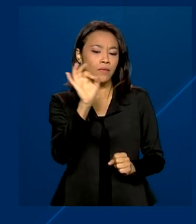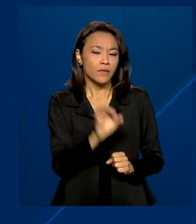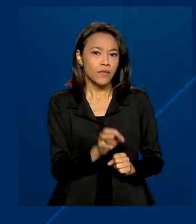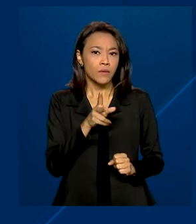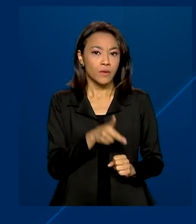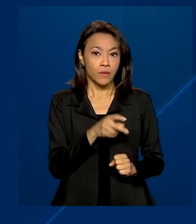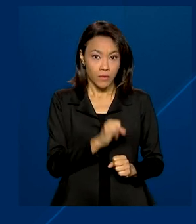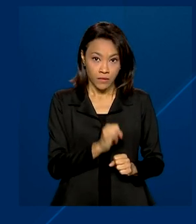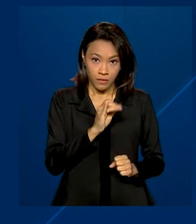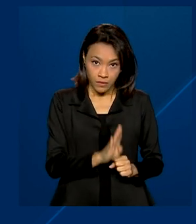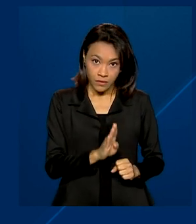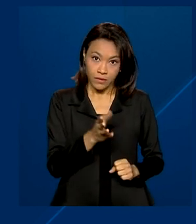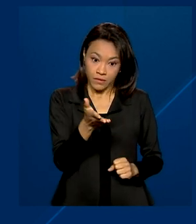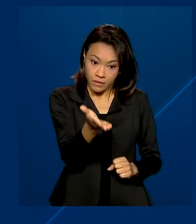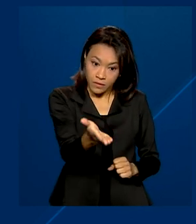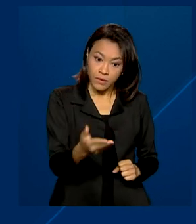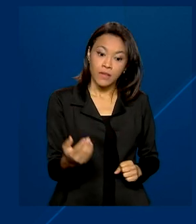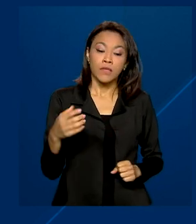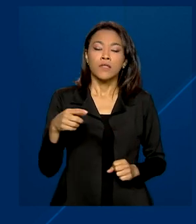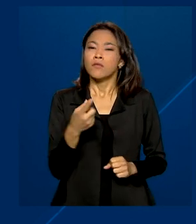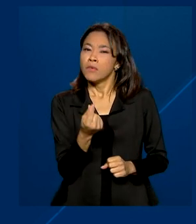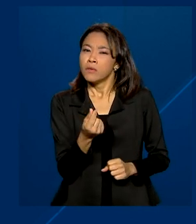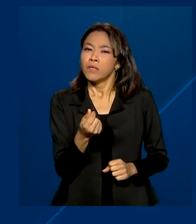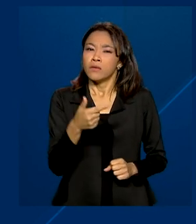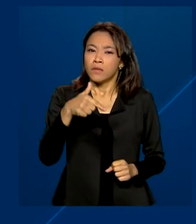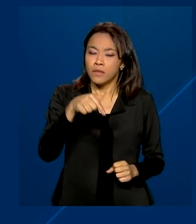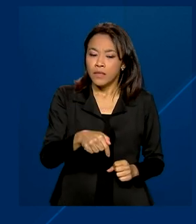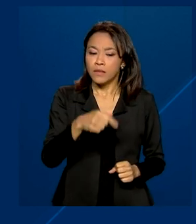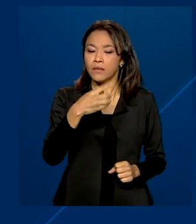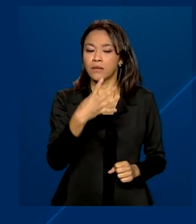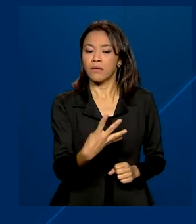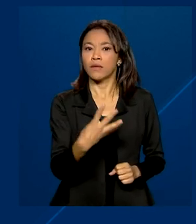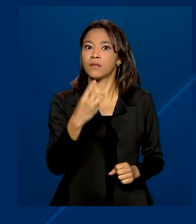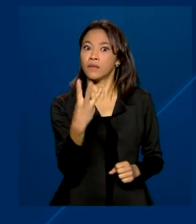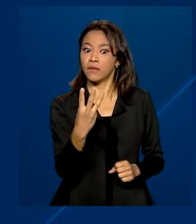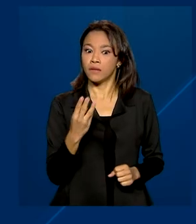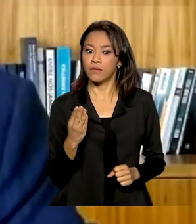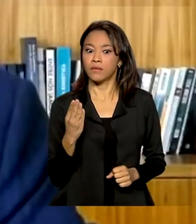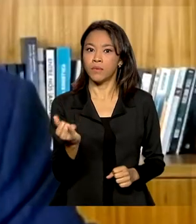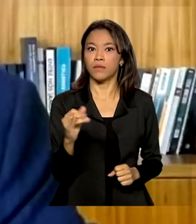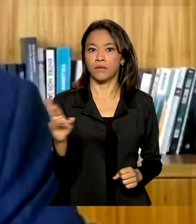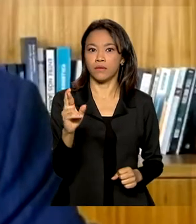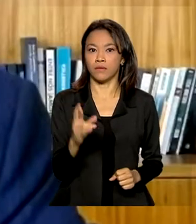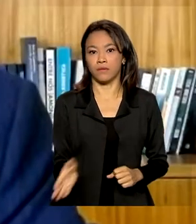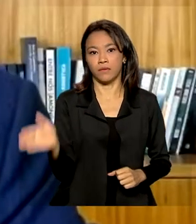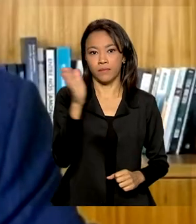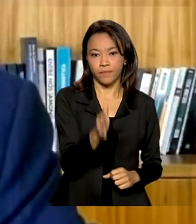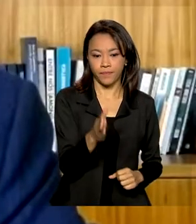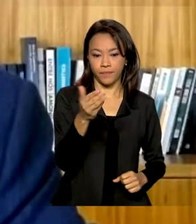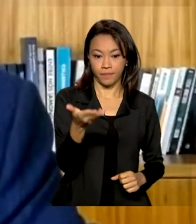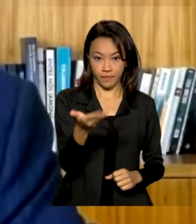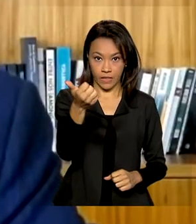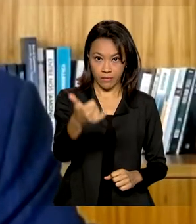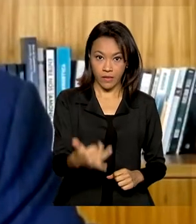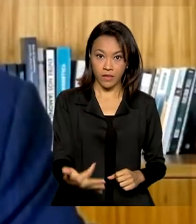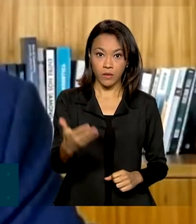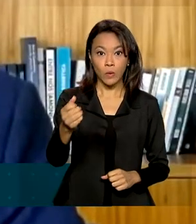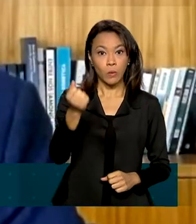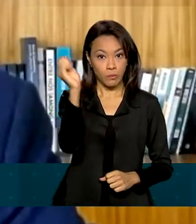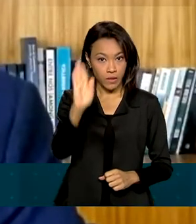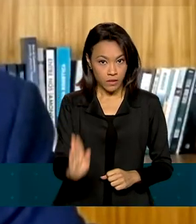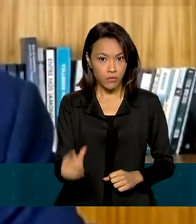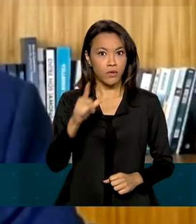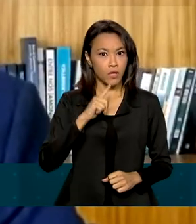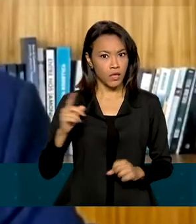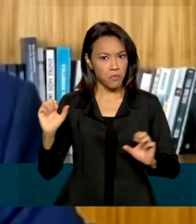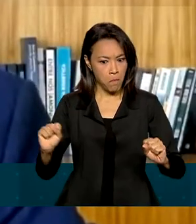da economia Nacional cerca de setecentos e quarenta e três bilhões de reais Brasil conseguiu ter um desempenho